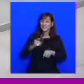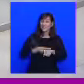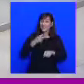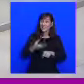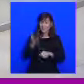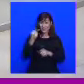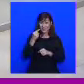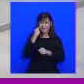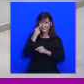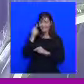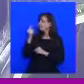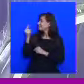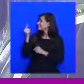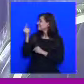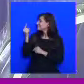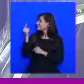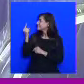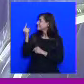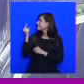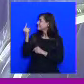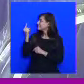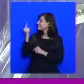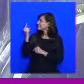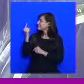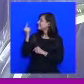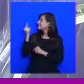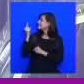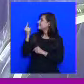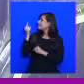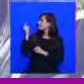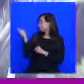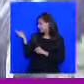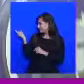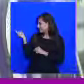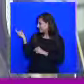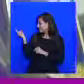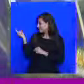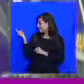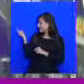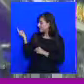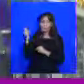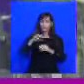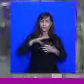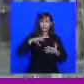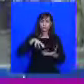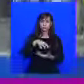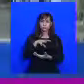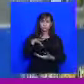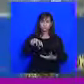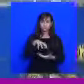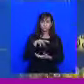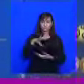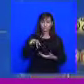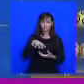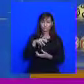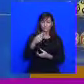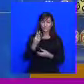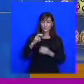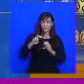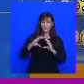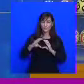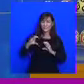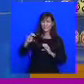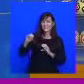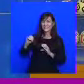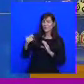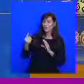Tá na hora. Vamos lá. Bolas posicionadas. Valendo. Globo carregado, embaralhando